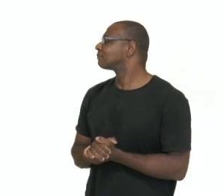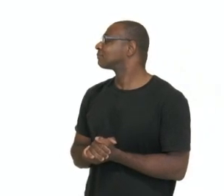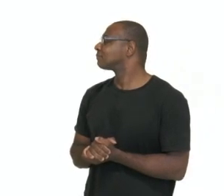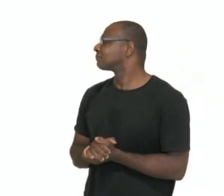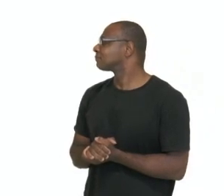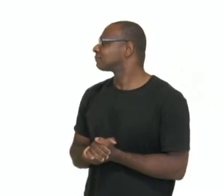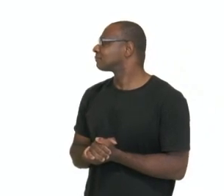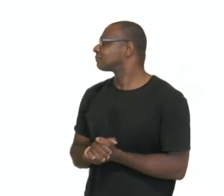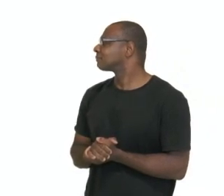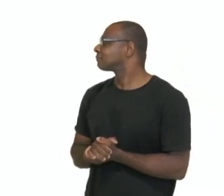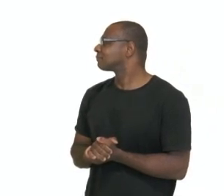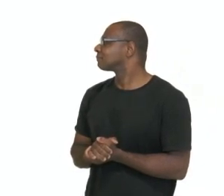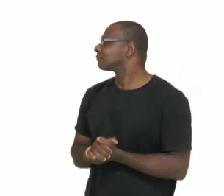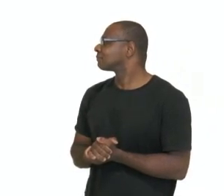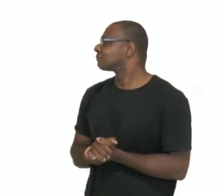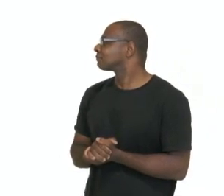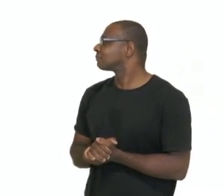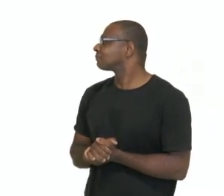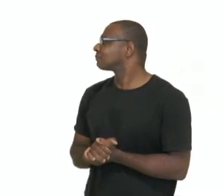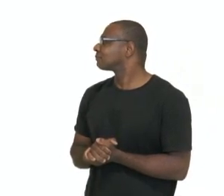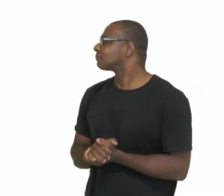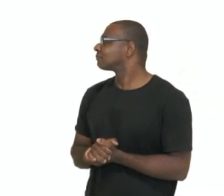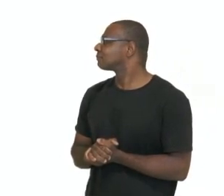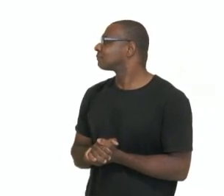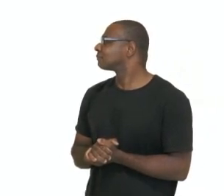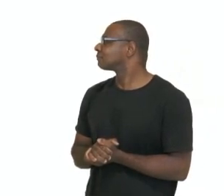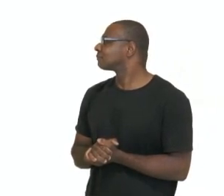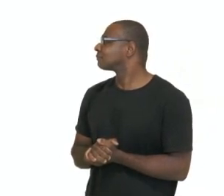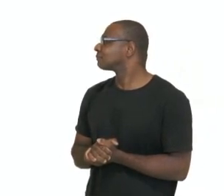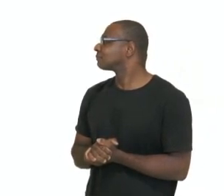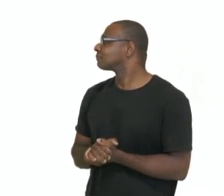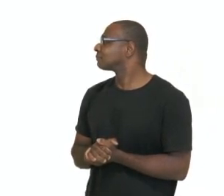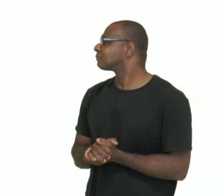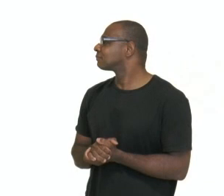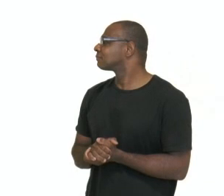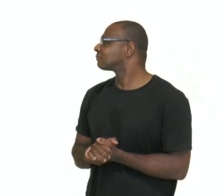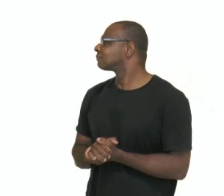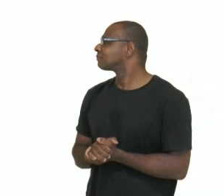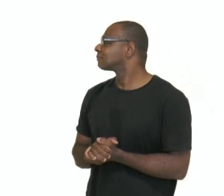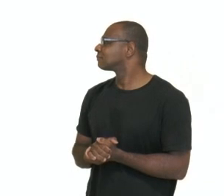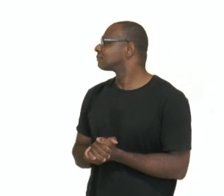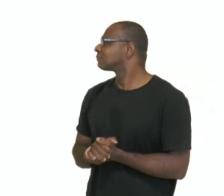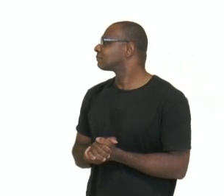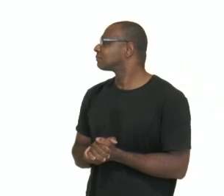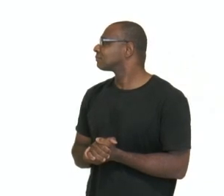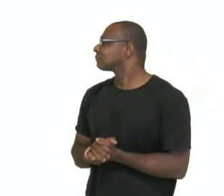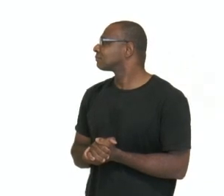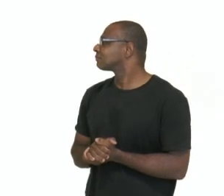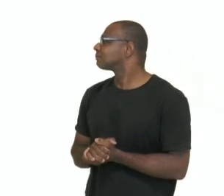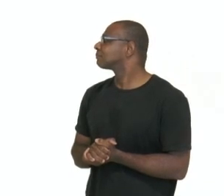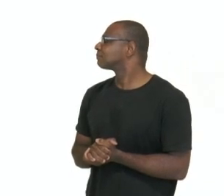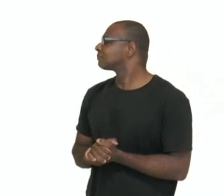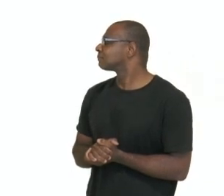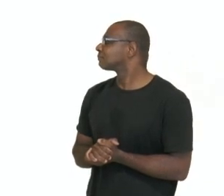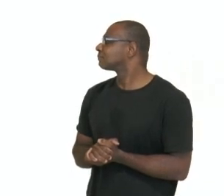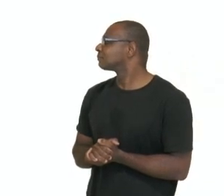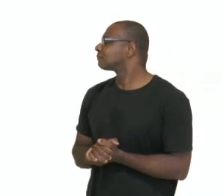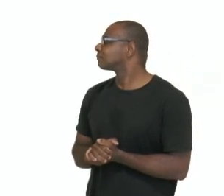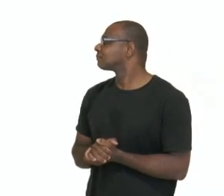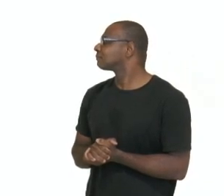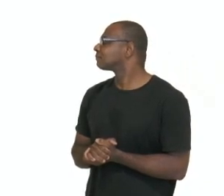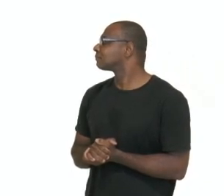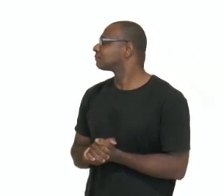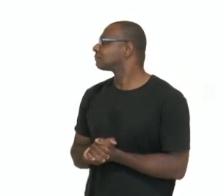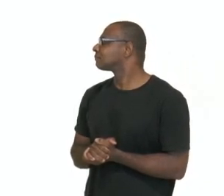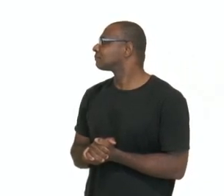passasse pela sua casa no dia seguinte e que ela emprestaria. Até o dia seguinte eu me transformei na própria esperança